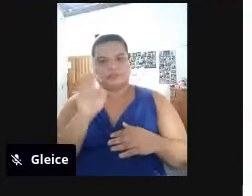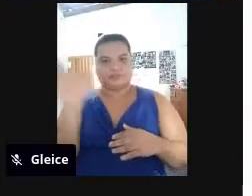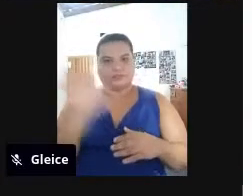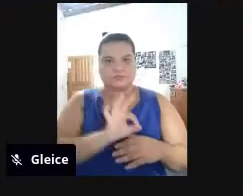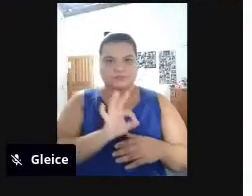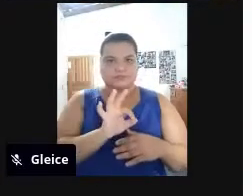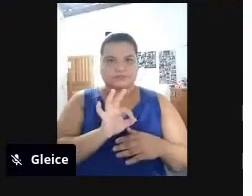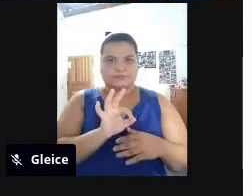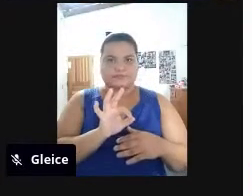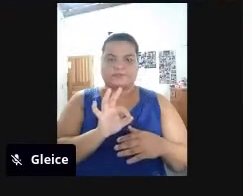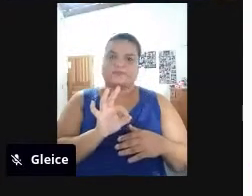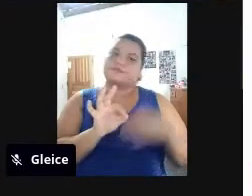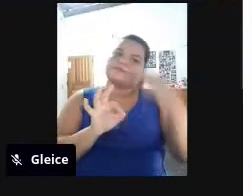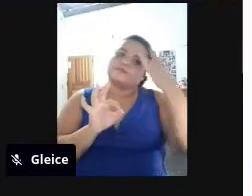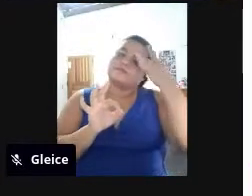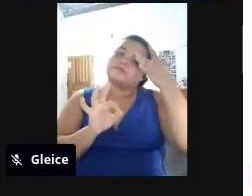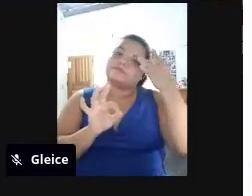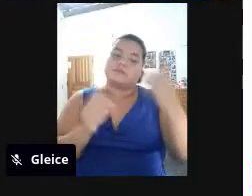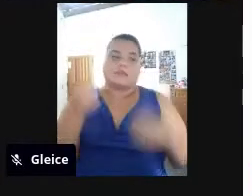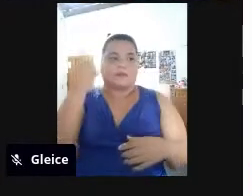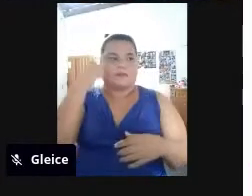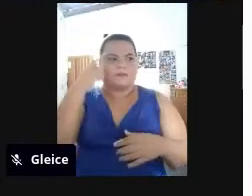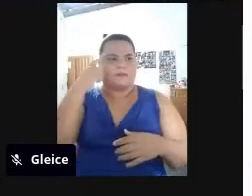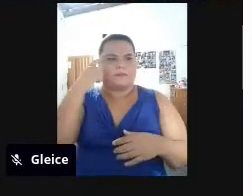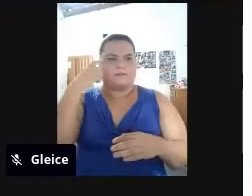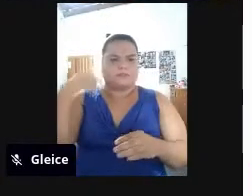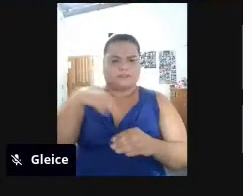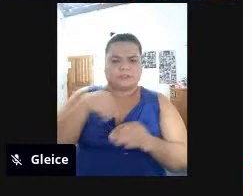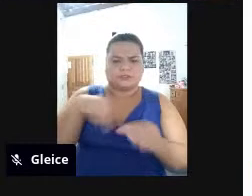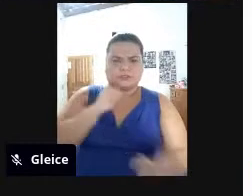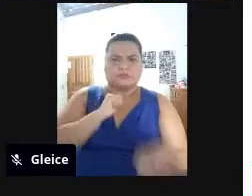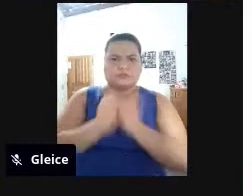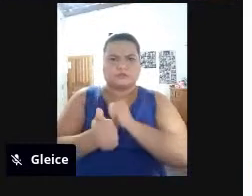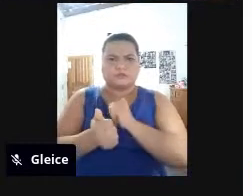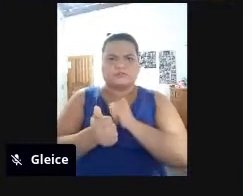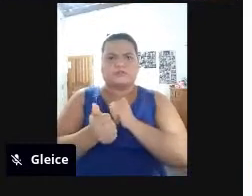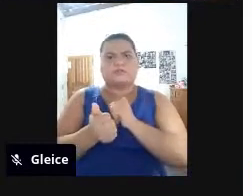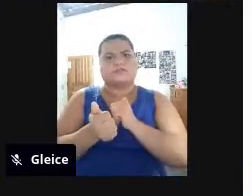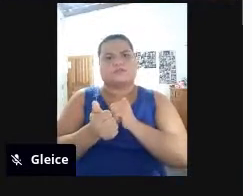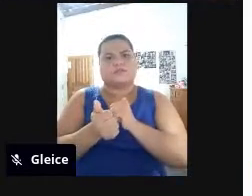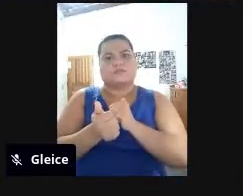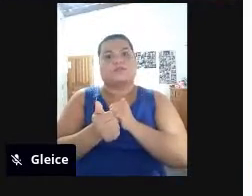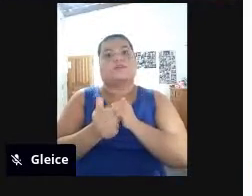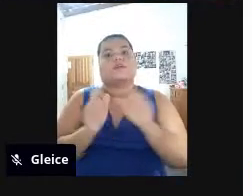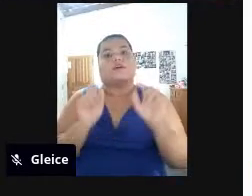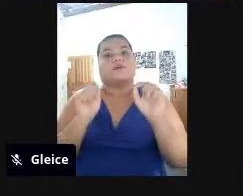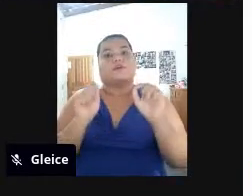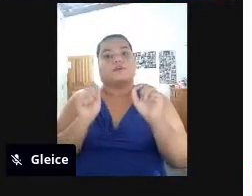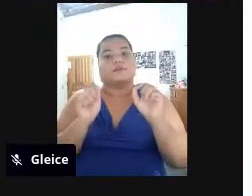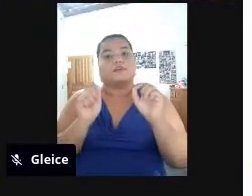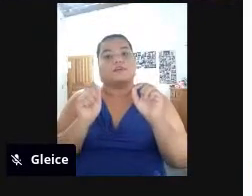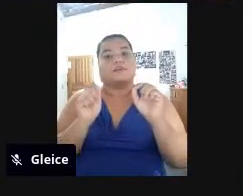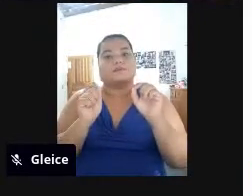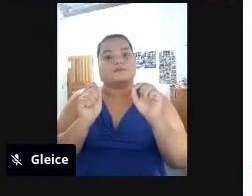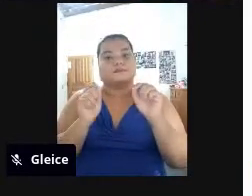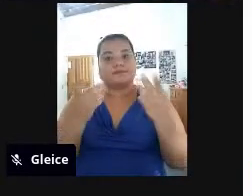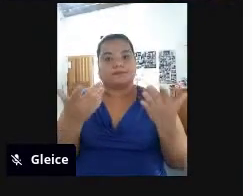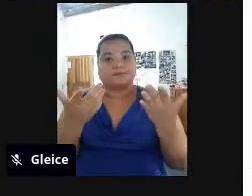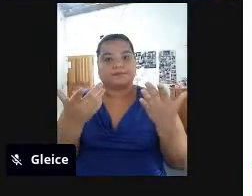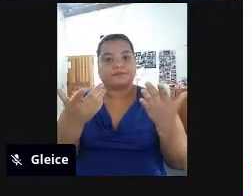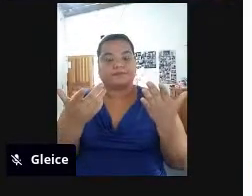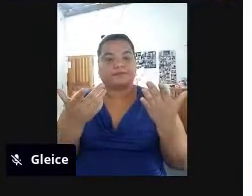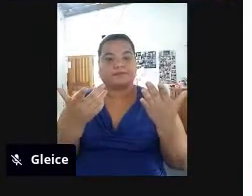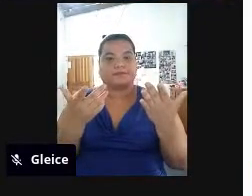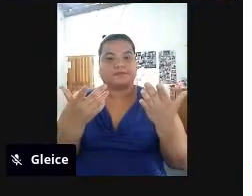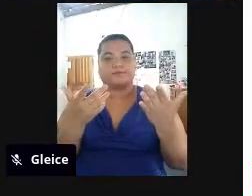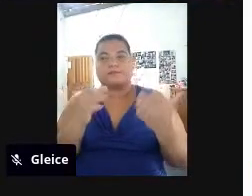pensa na nutrição esportiva, como eu falei para vocês, a recomendação é em gramas por quilo por dia. Então, temos